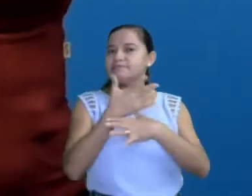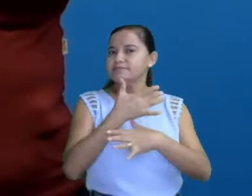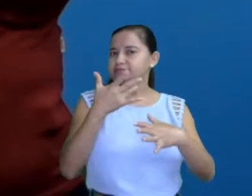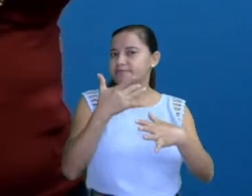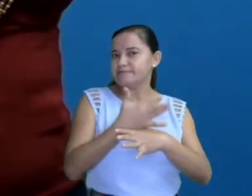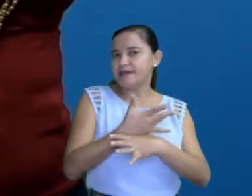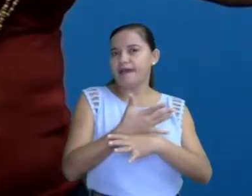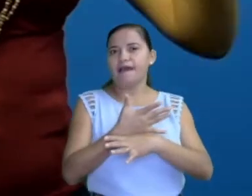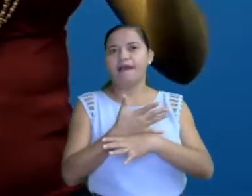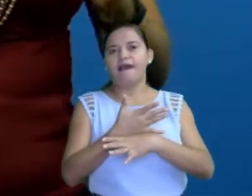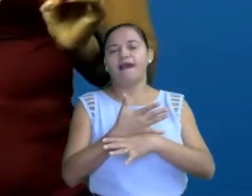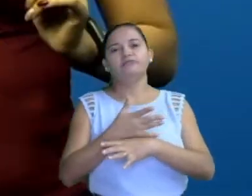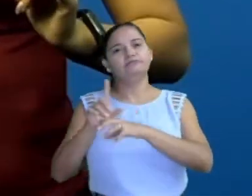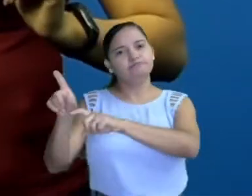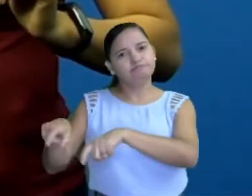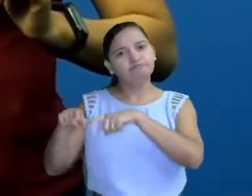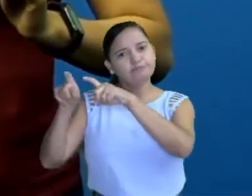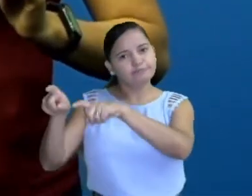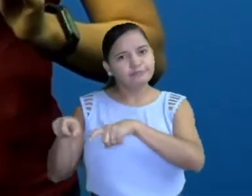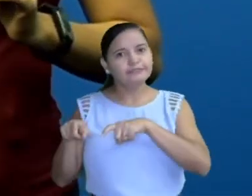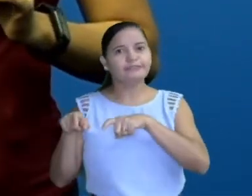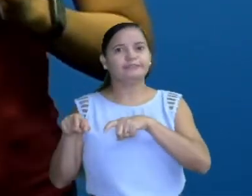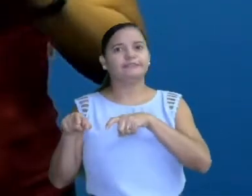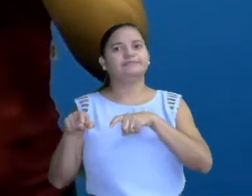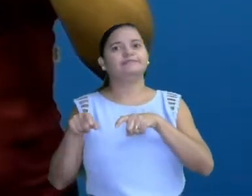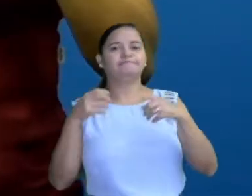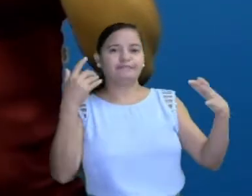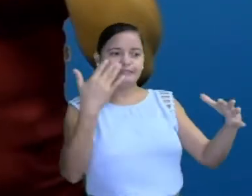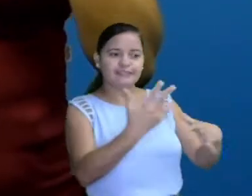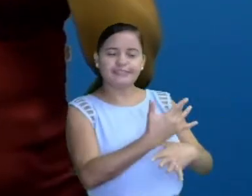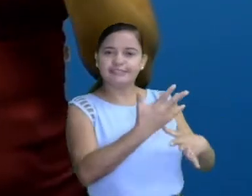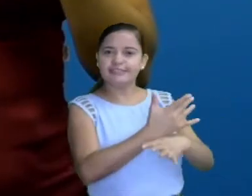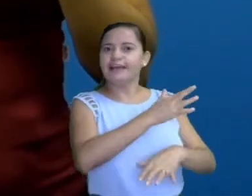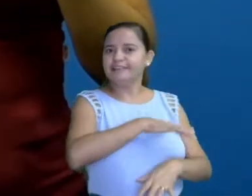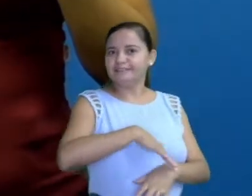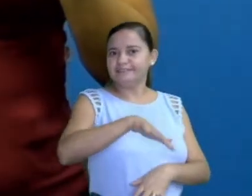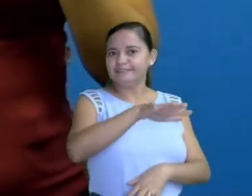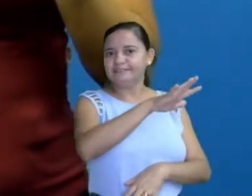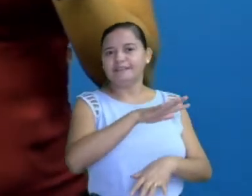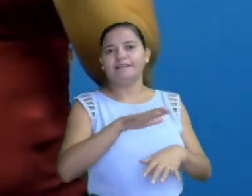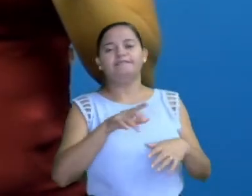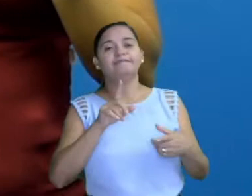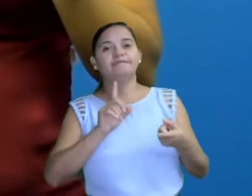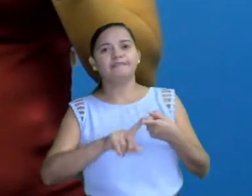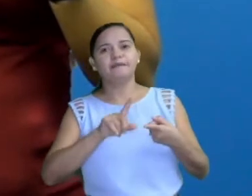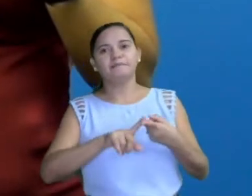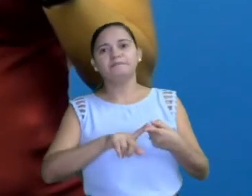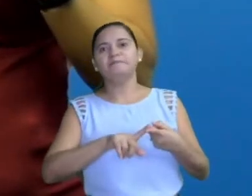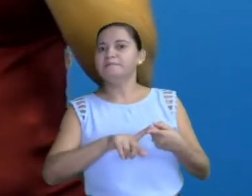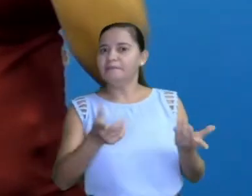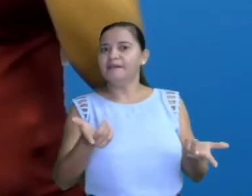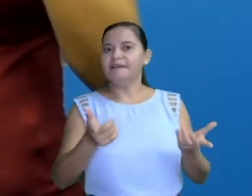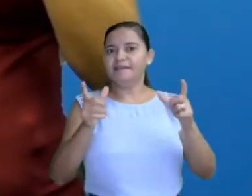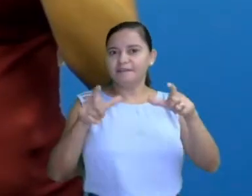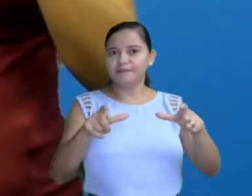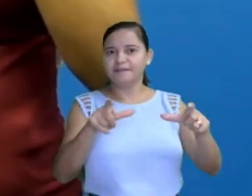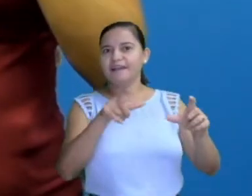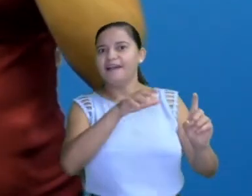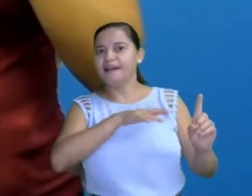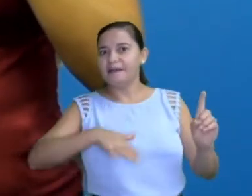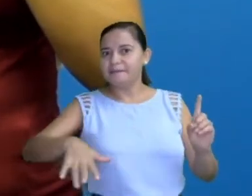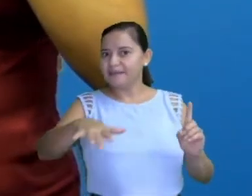cidade, sobre a zona rural, sobre a zona urbana, um pouco sobre paisagens também na aula de geografia, foi ou não